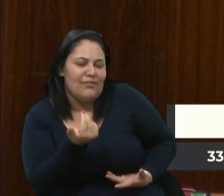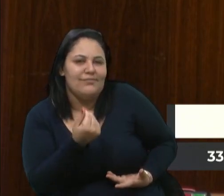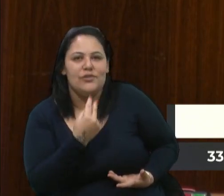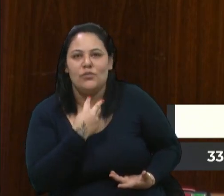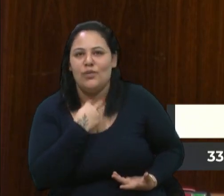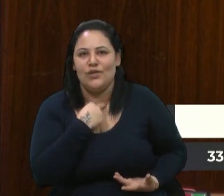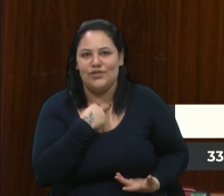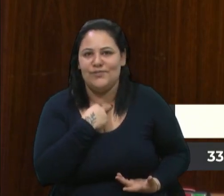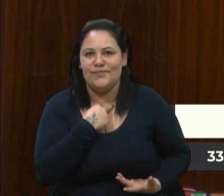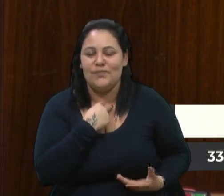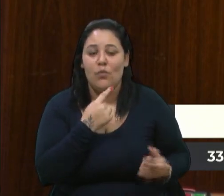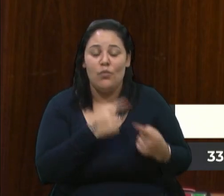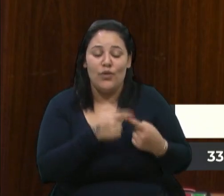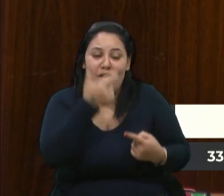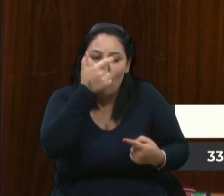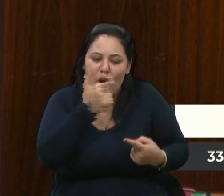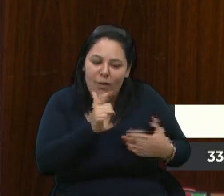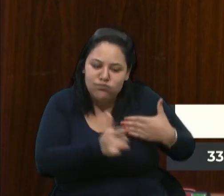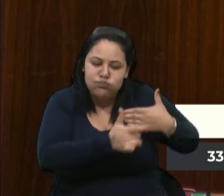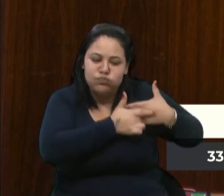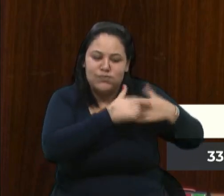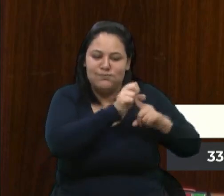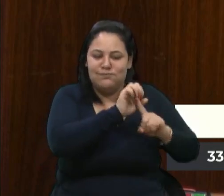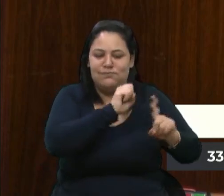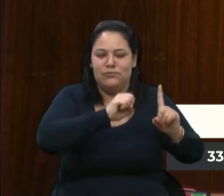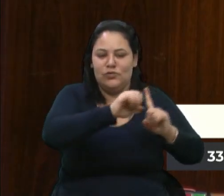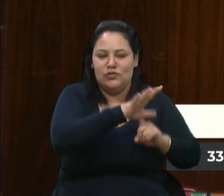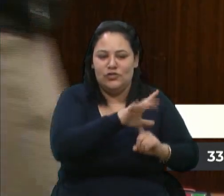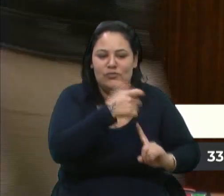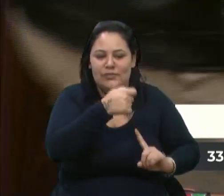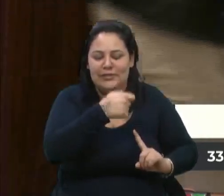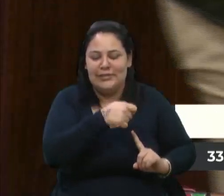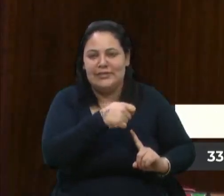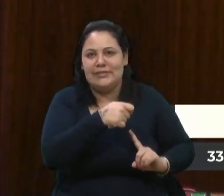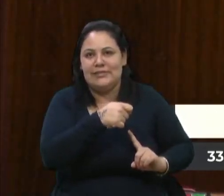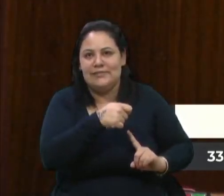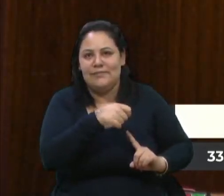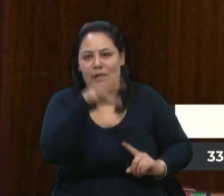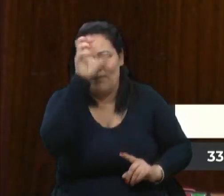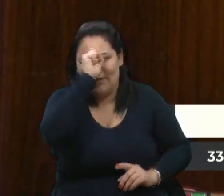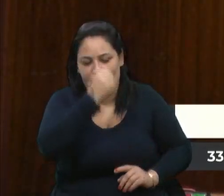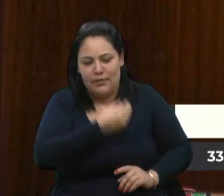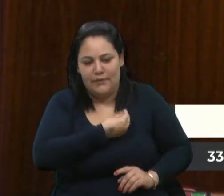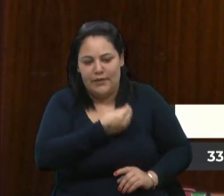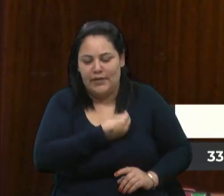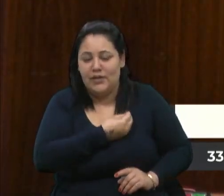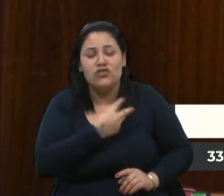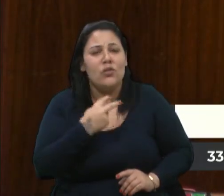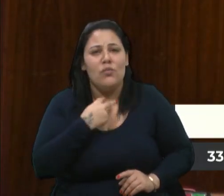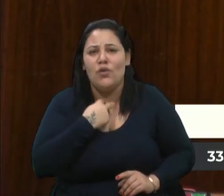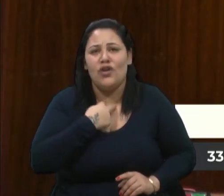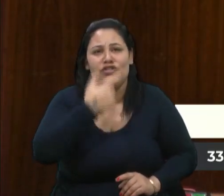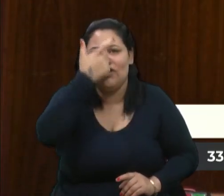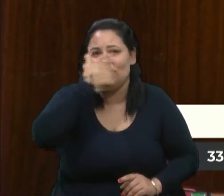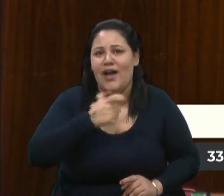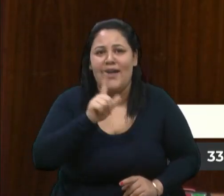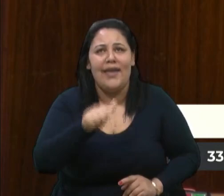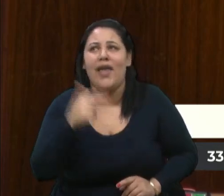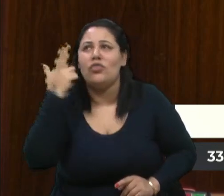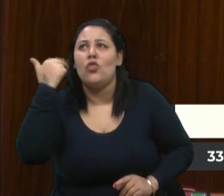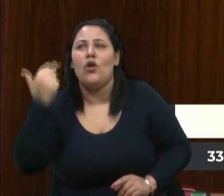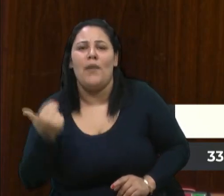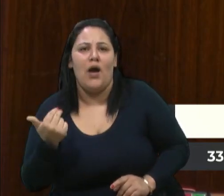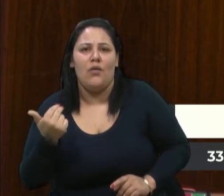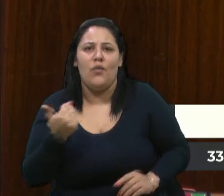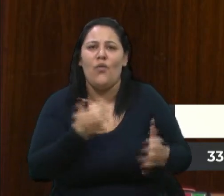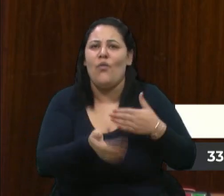enquanto sociedade, a gente tem que levar isso para as nossas vidas, que a gente não pode achar que aquilo é uma situação normal.